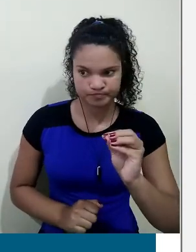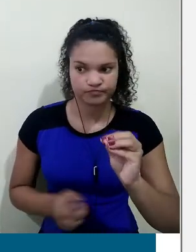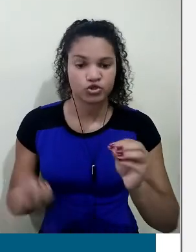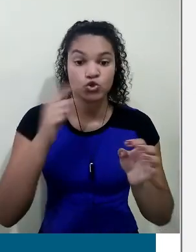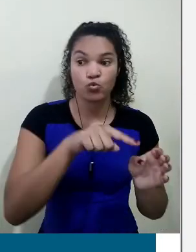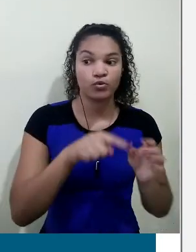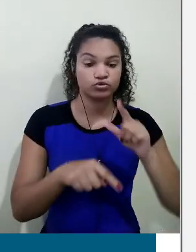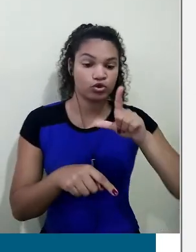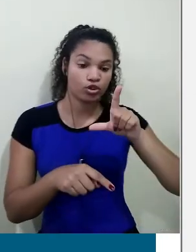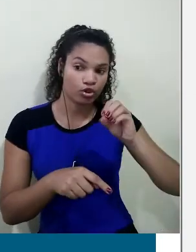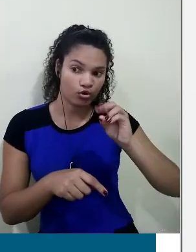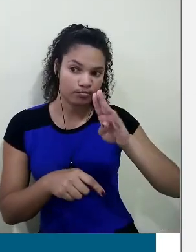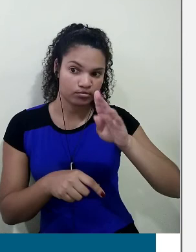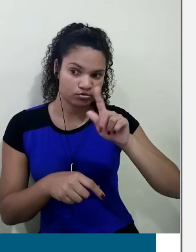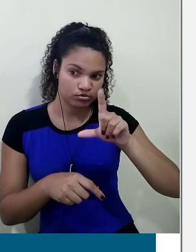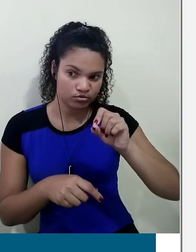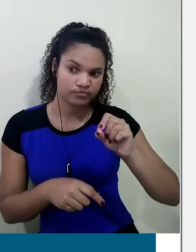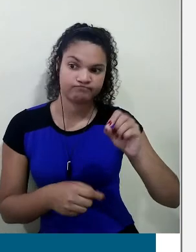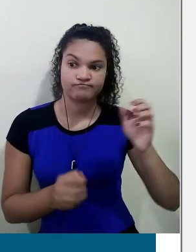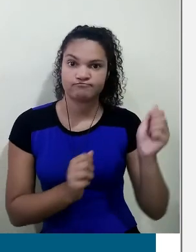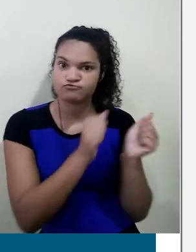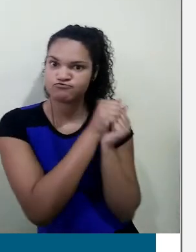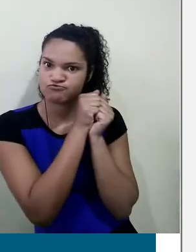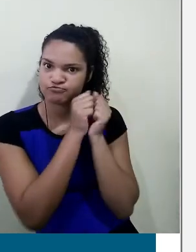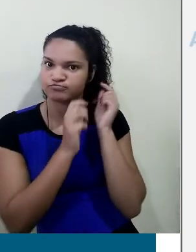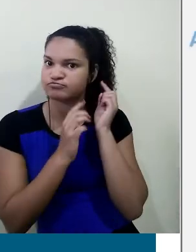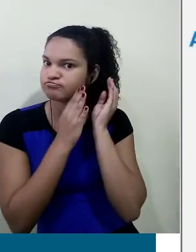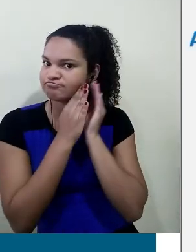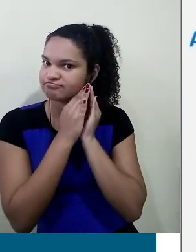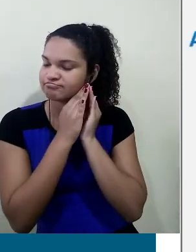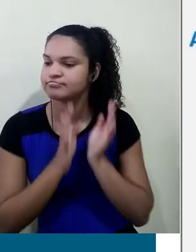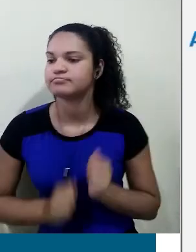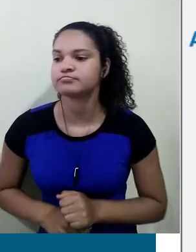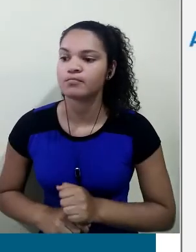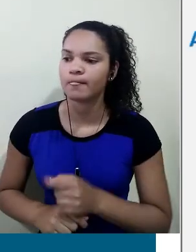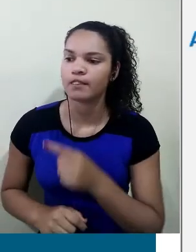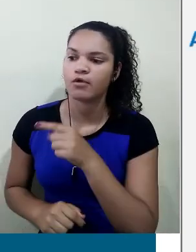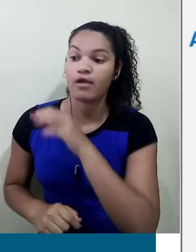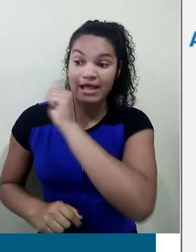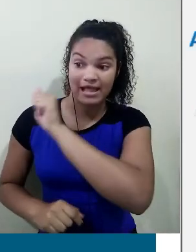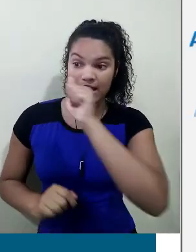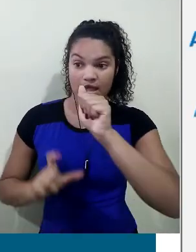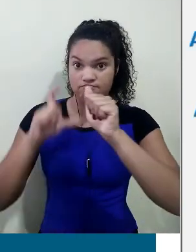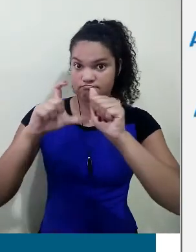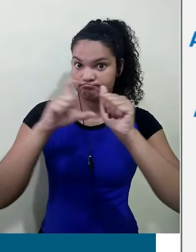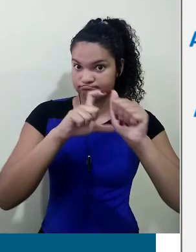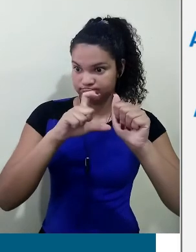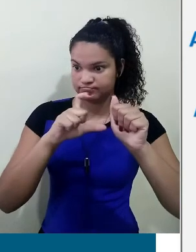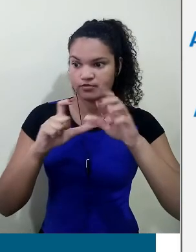condiciona lóbulo da orelha aderente. E aí os genótipos azão-azão, homozigoto dominante,